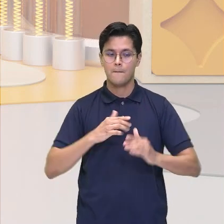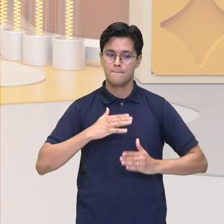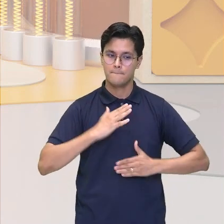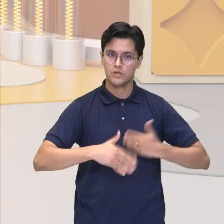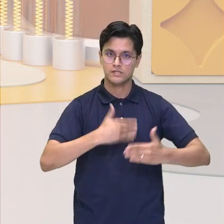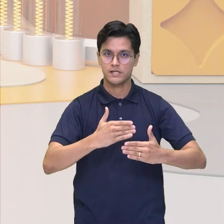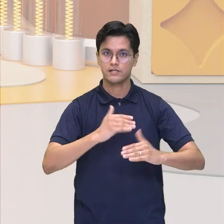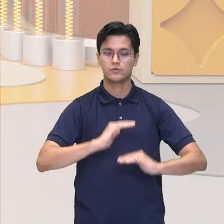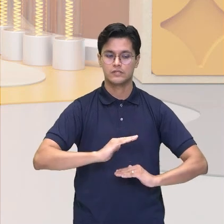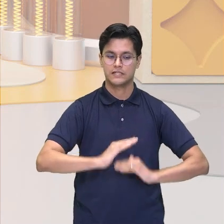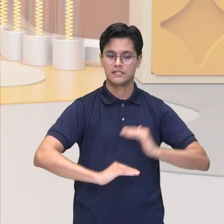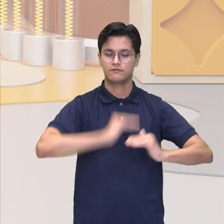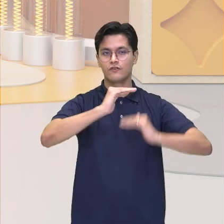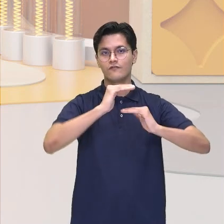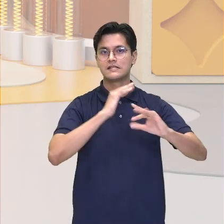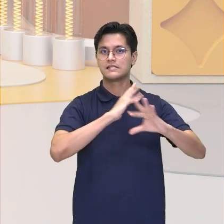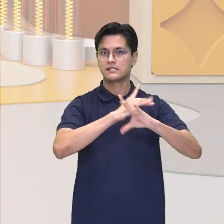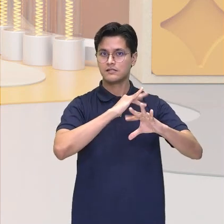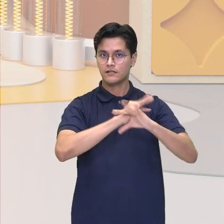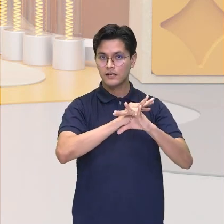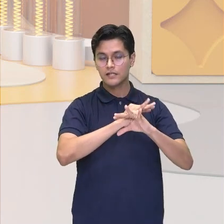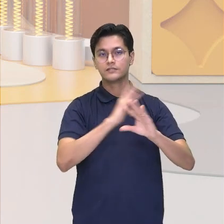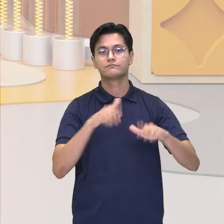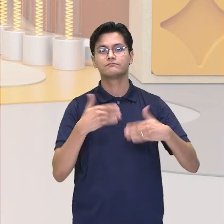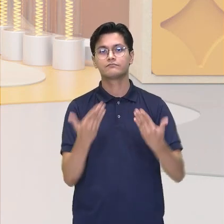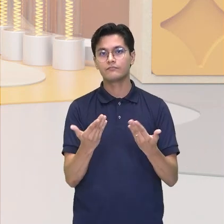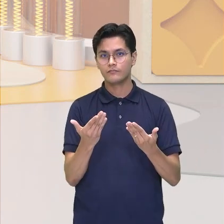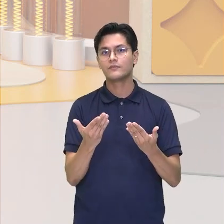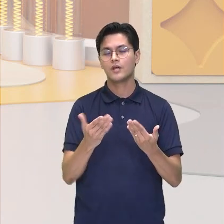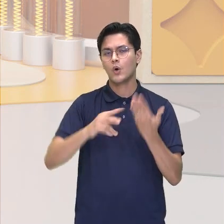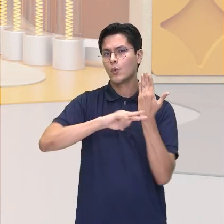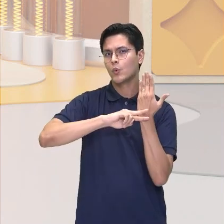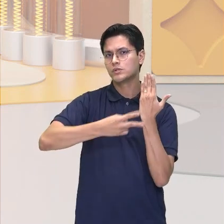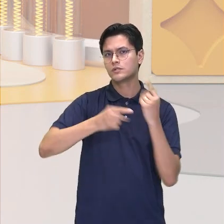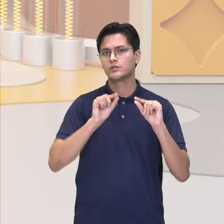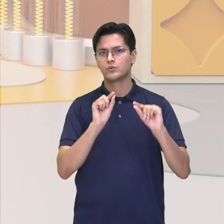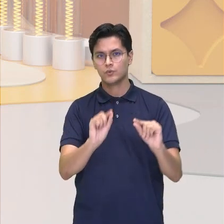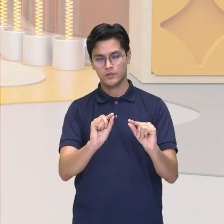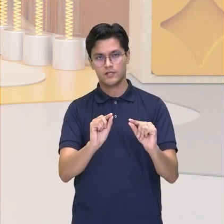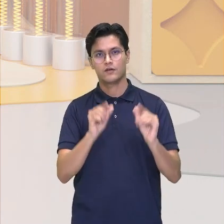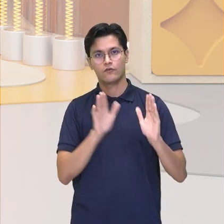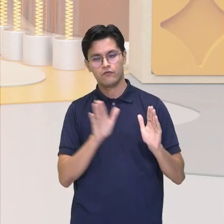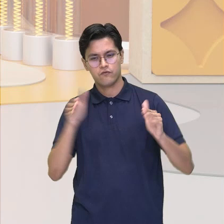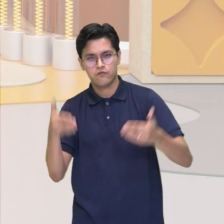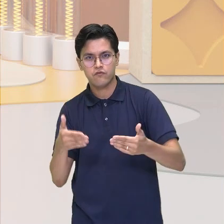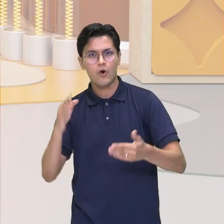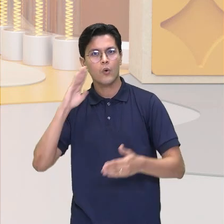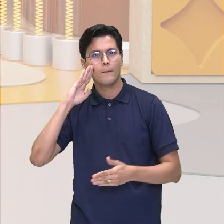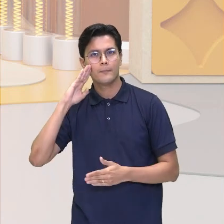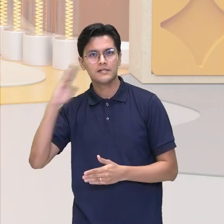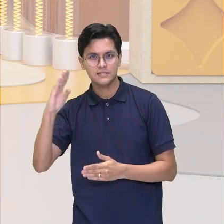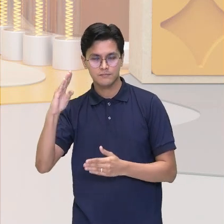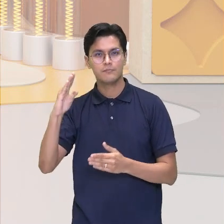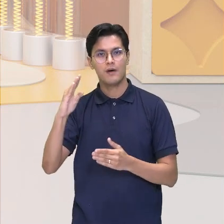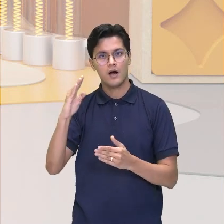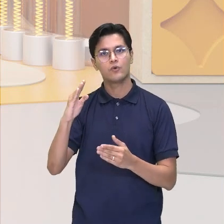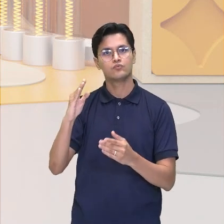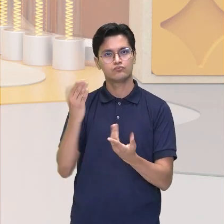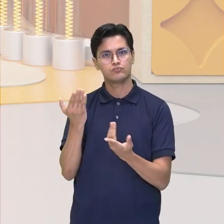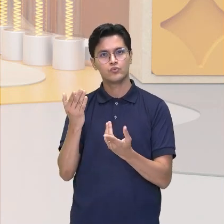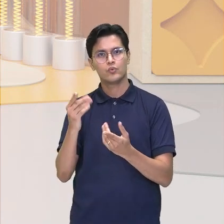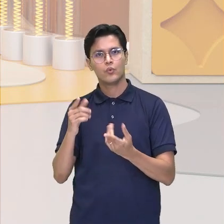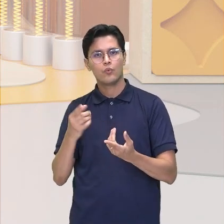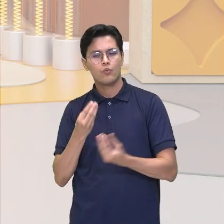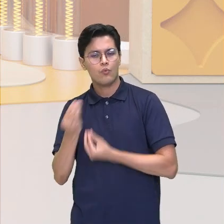Esse crescimento urbano vai fazer com que o foco principal, com que a dinâmica social,